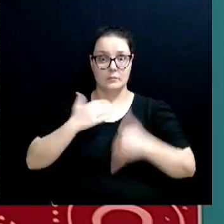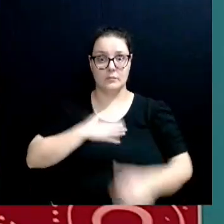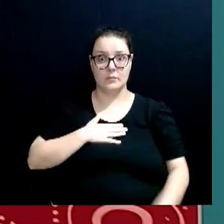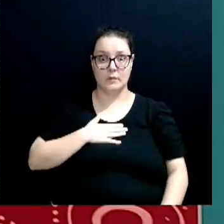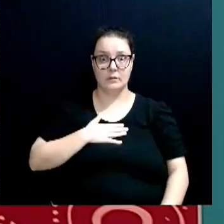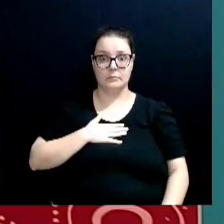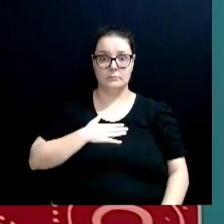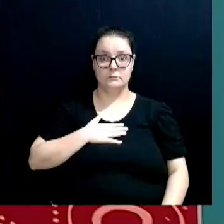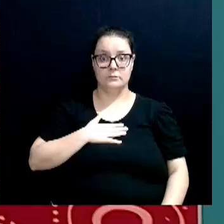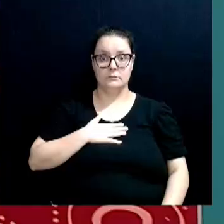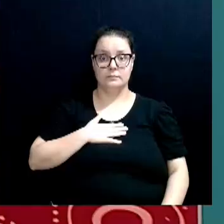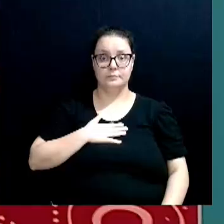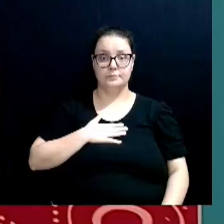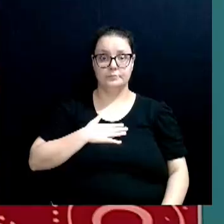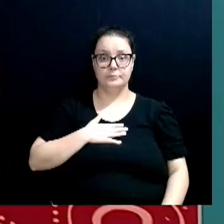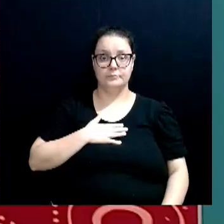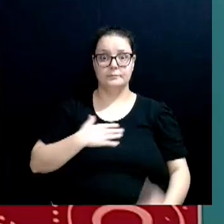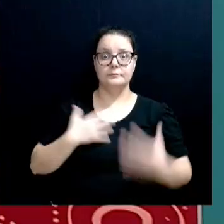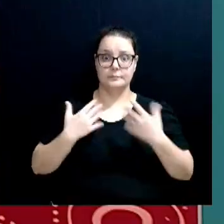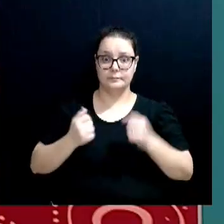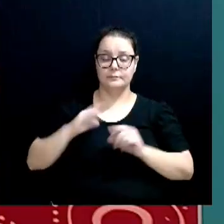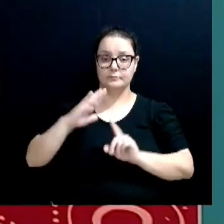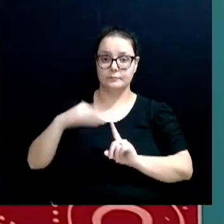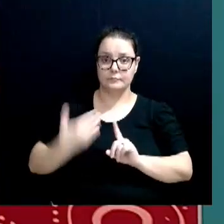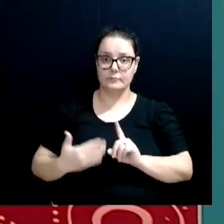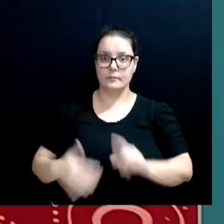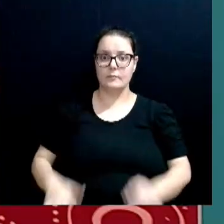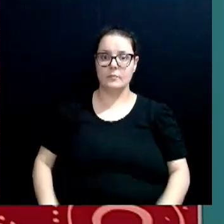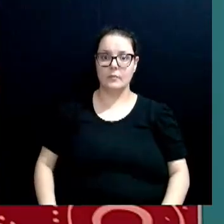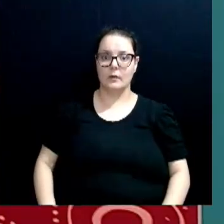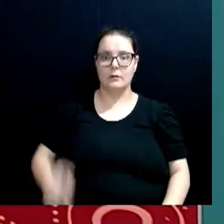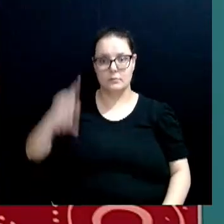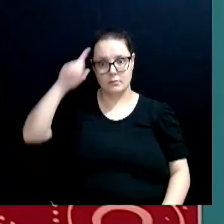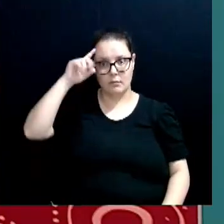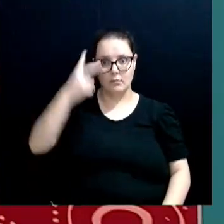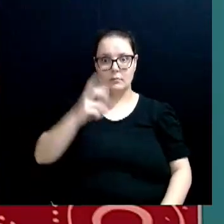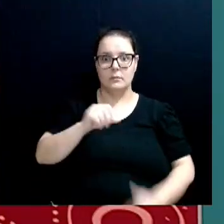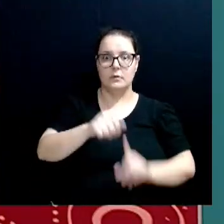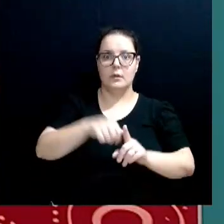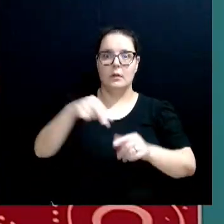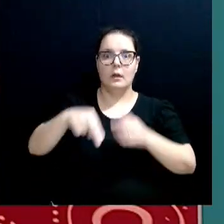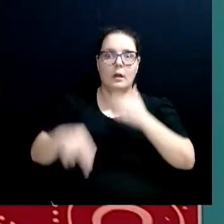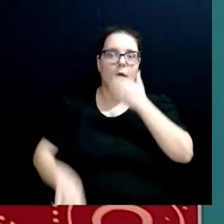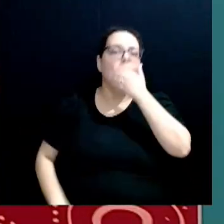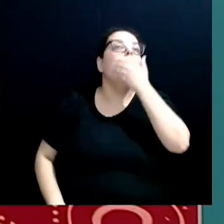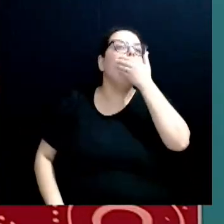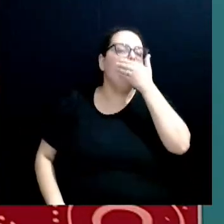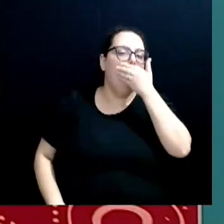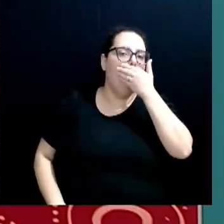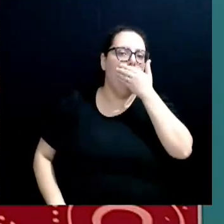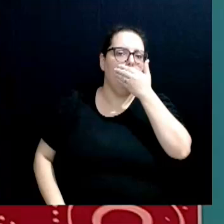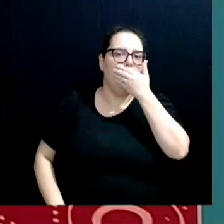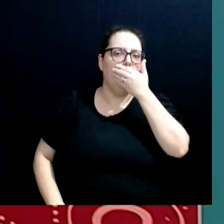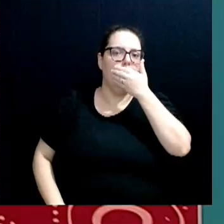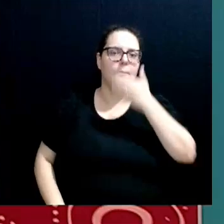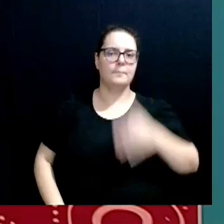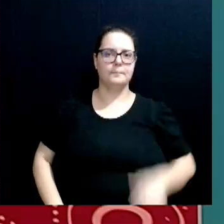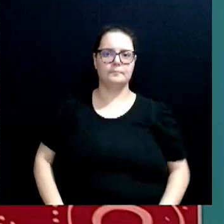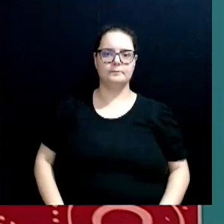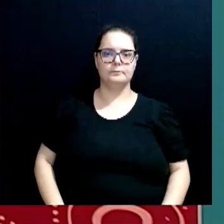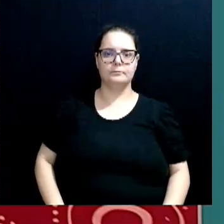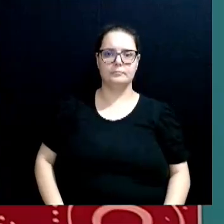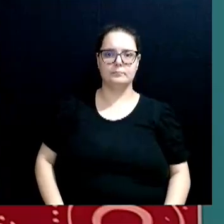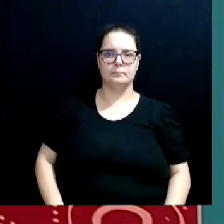vou receber uma homenagem no dia 20 de novembro, eu já fiquei preocupada, porque dia 20 de novembro eu não saio